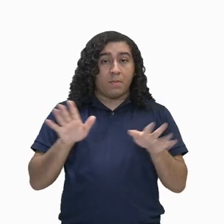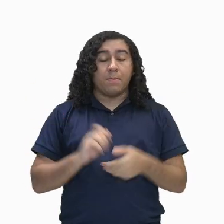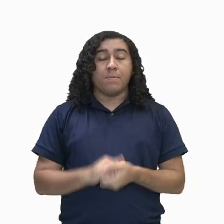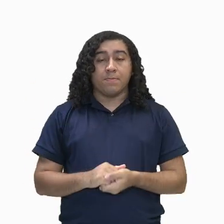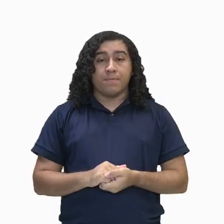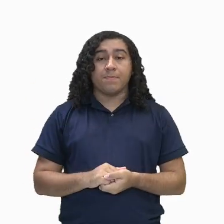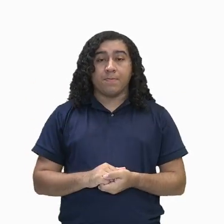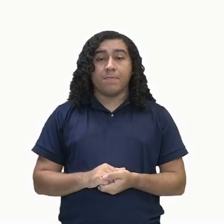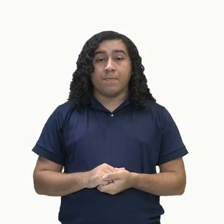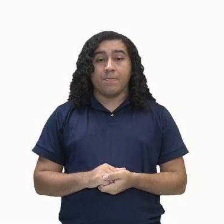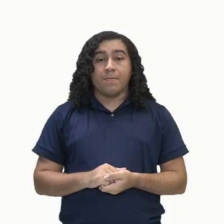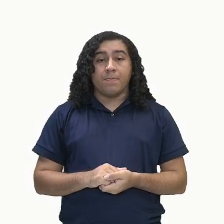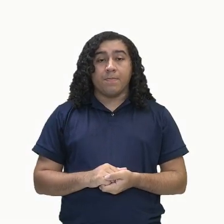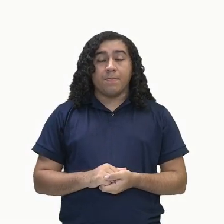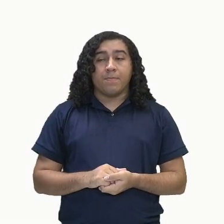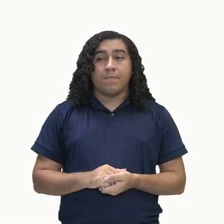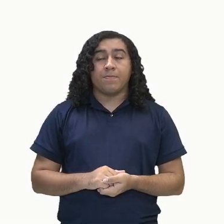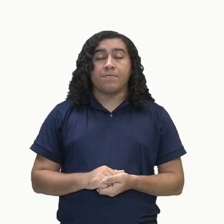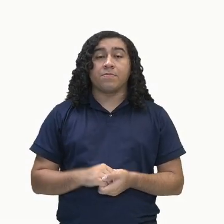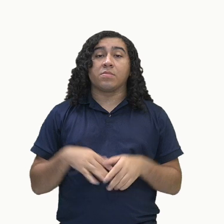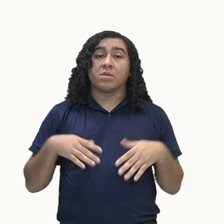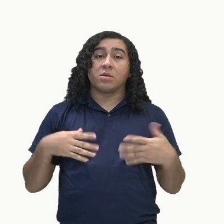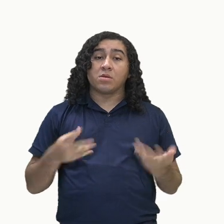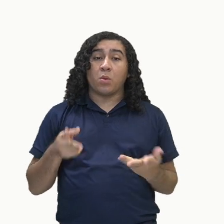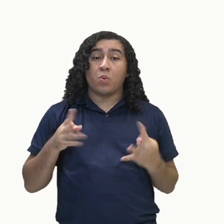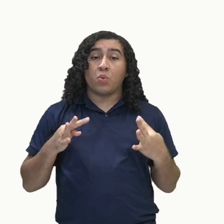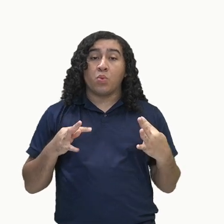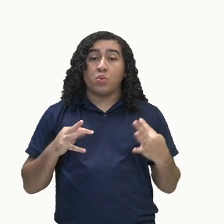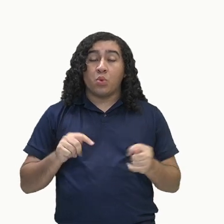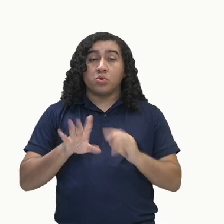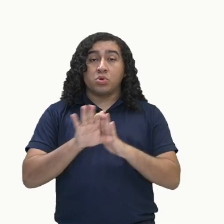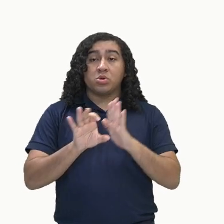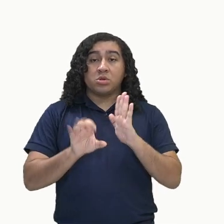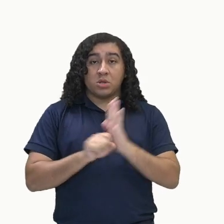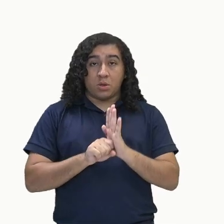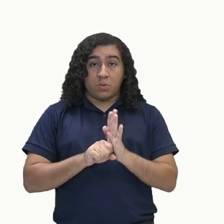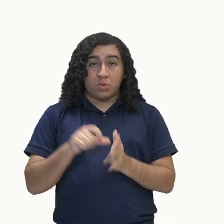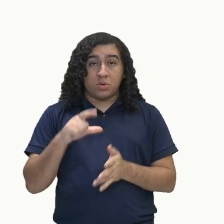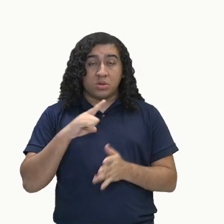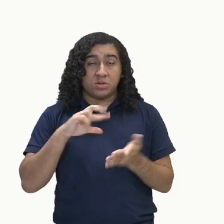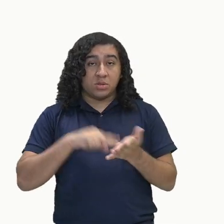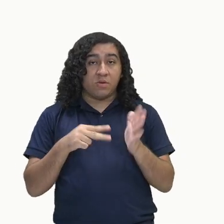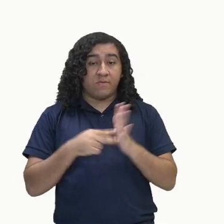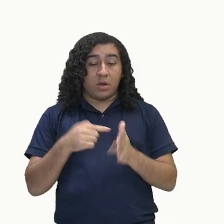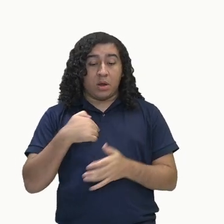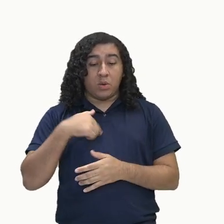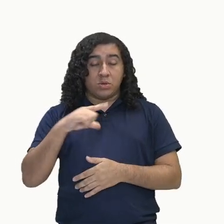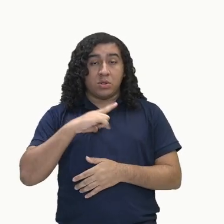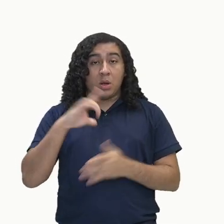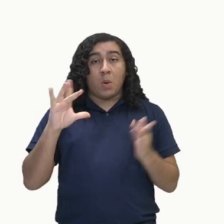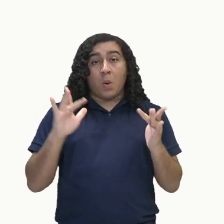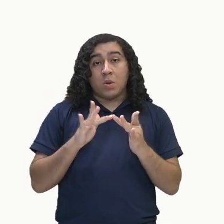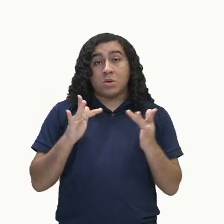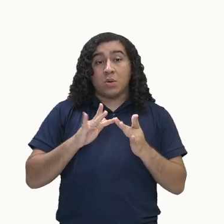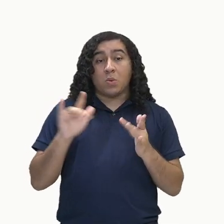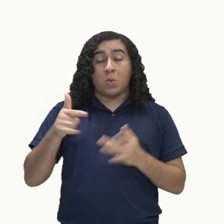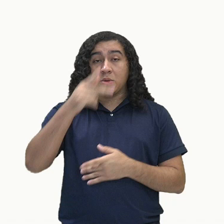Olha só, então todo símbolo me conecta com o outro.